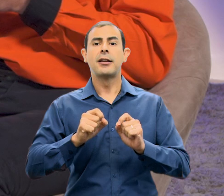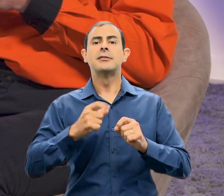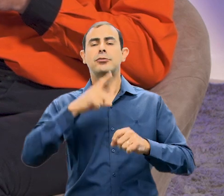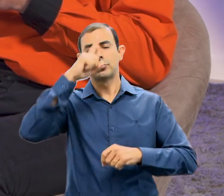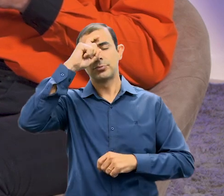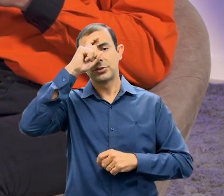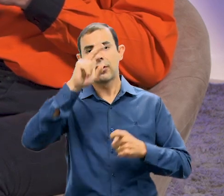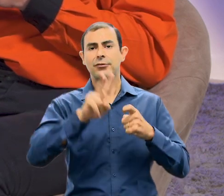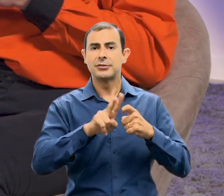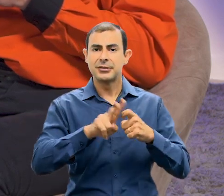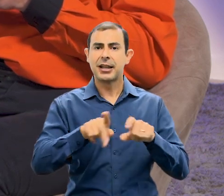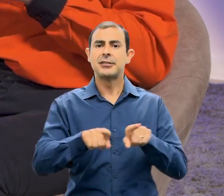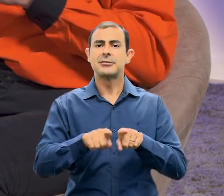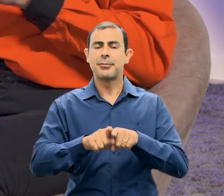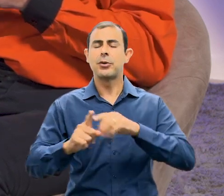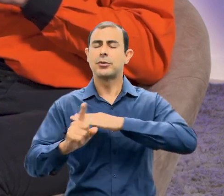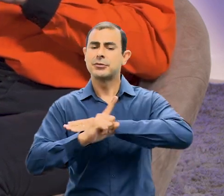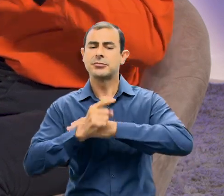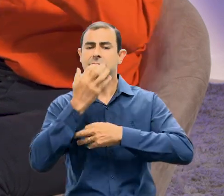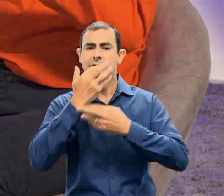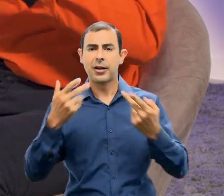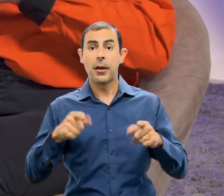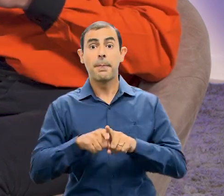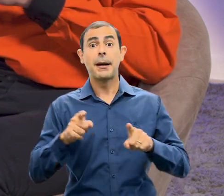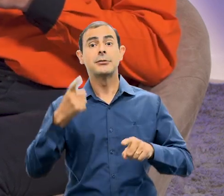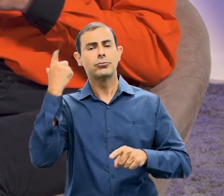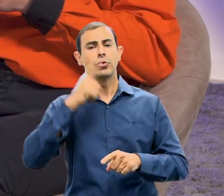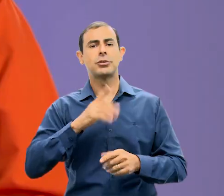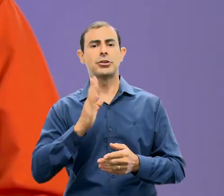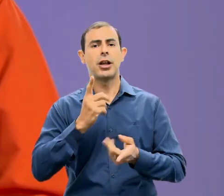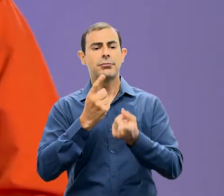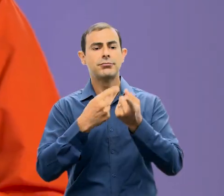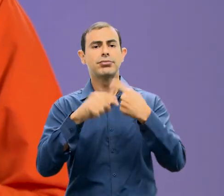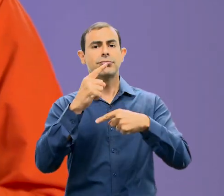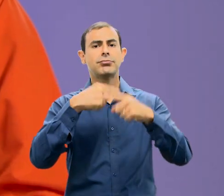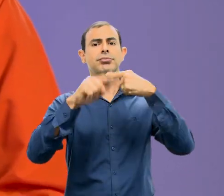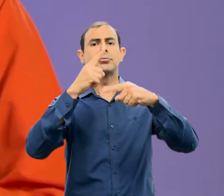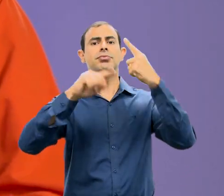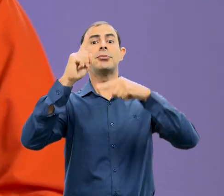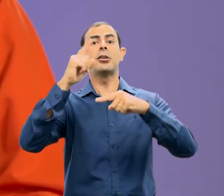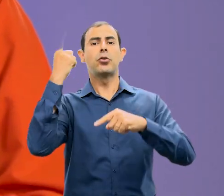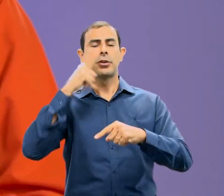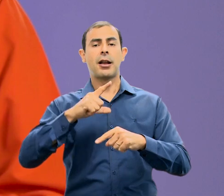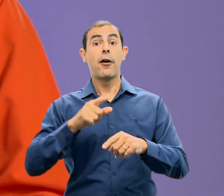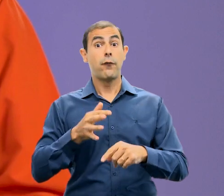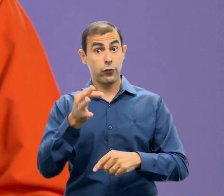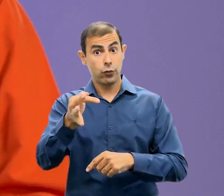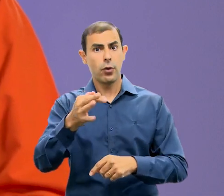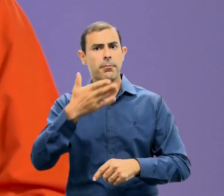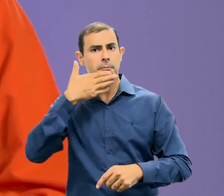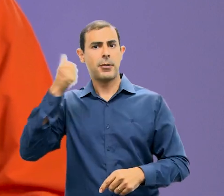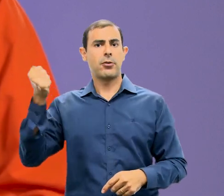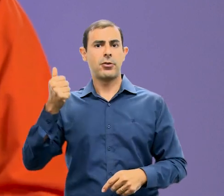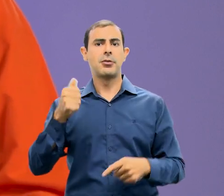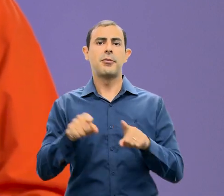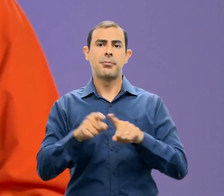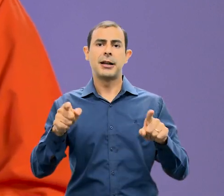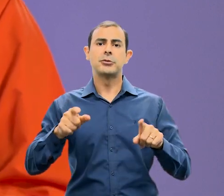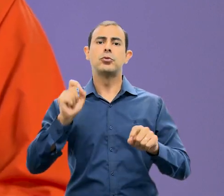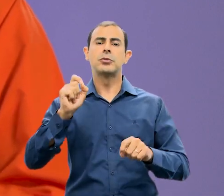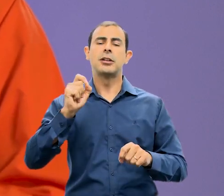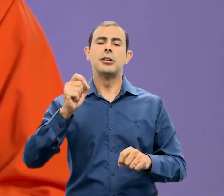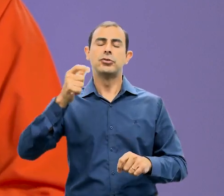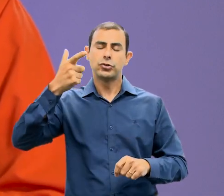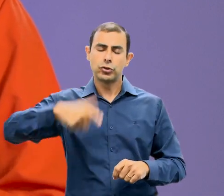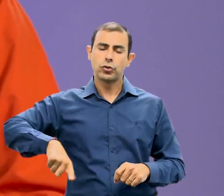mas já é uma evolução. A gente acredita que daqui para frente isso só tenda a evoluir. Mas, de novo, a gente precisa ter uma atenção especial para a